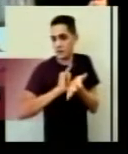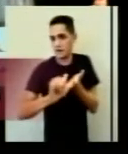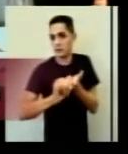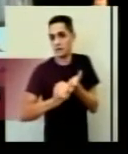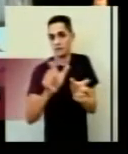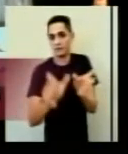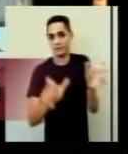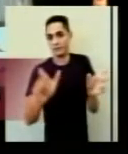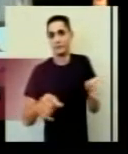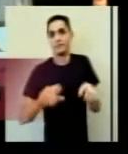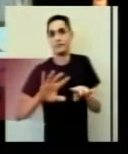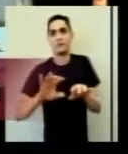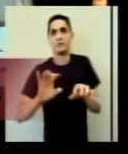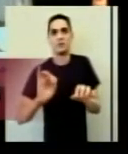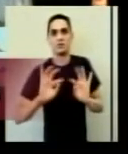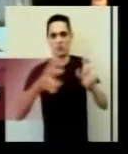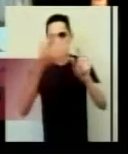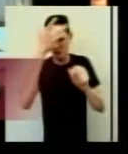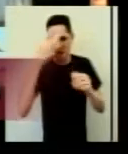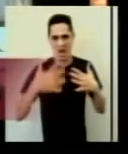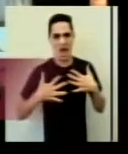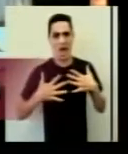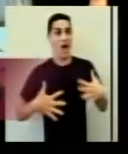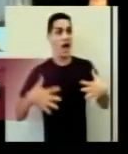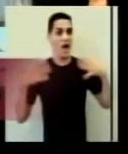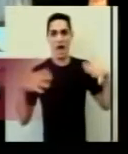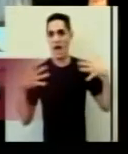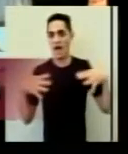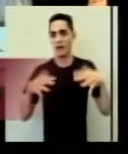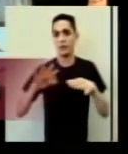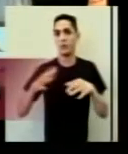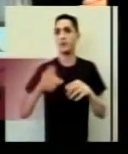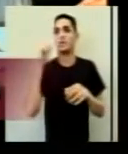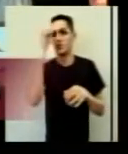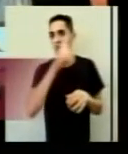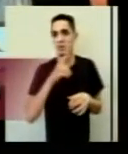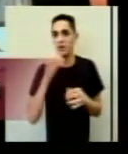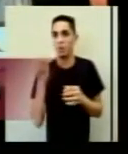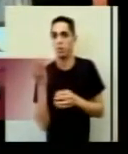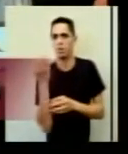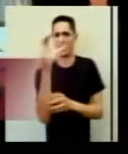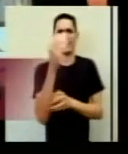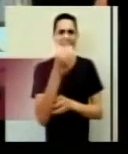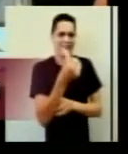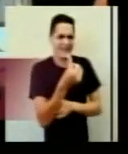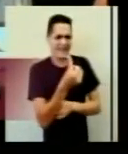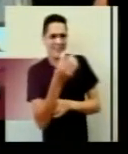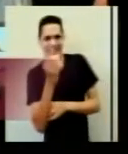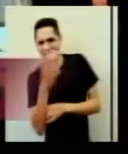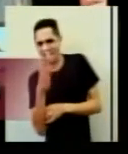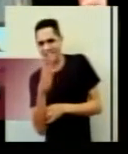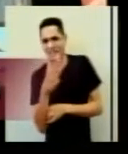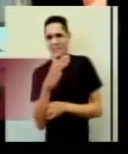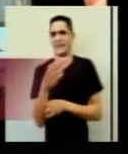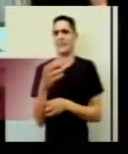no número de notificações, todo mundo se assustou quando, no domingo, se eu não me